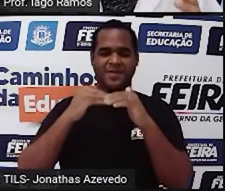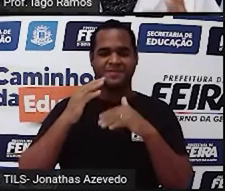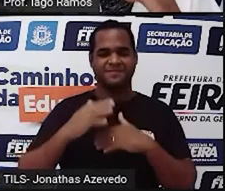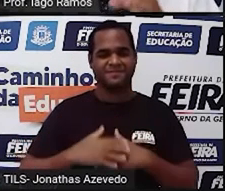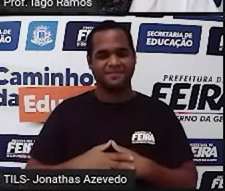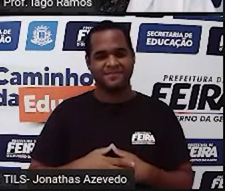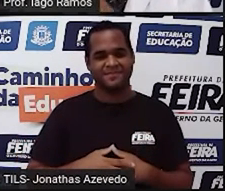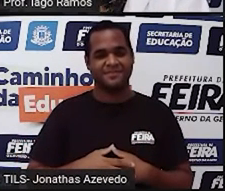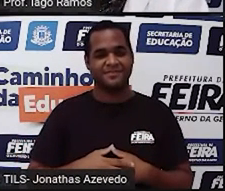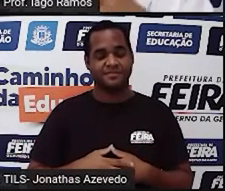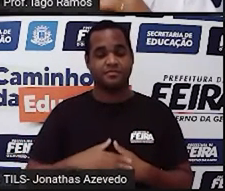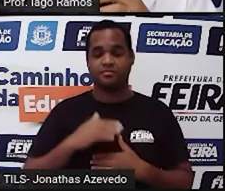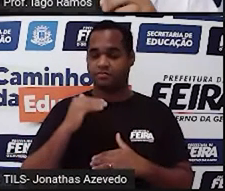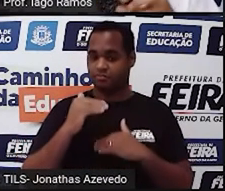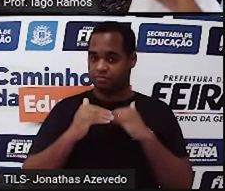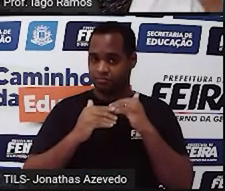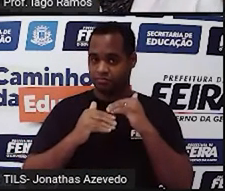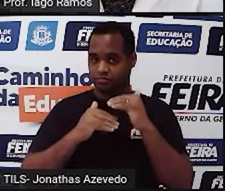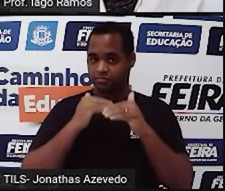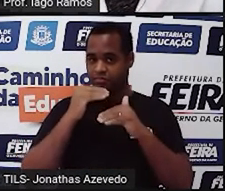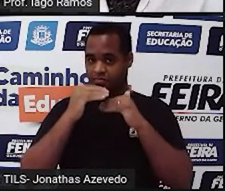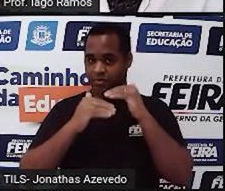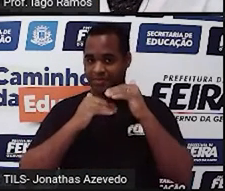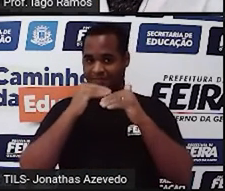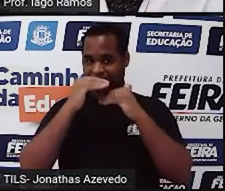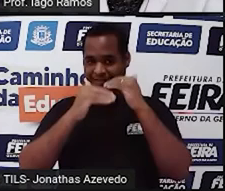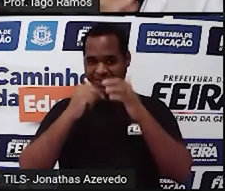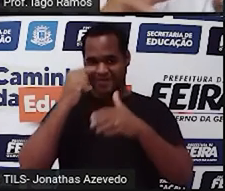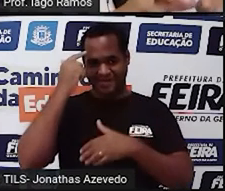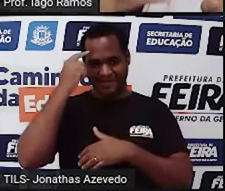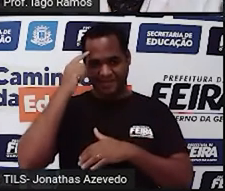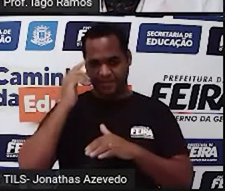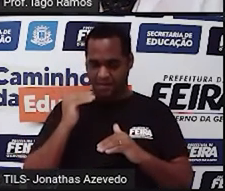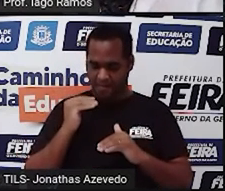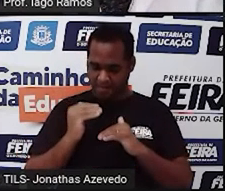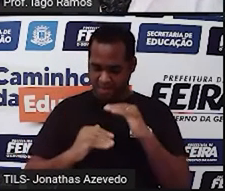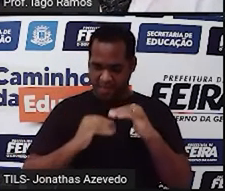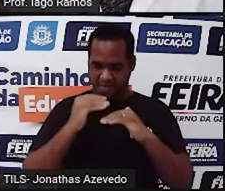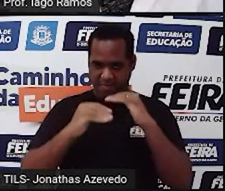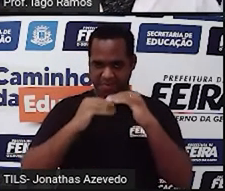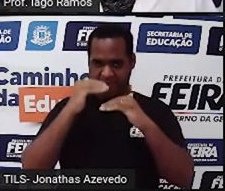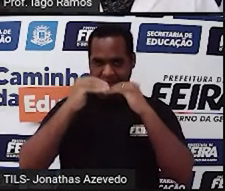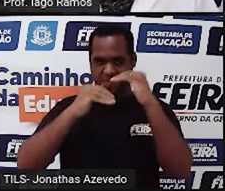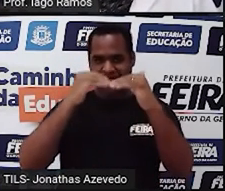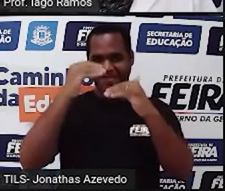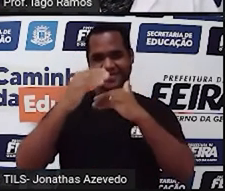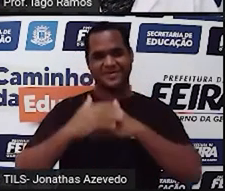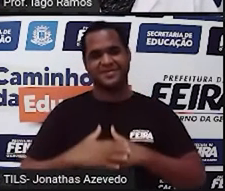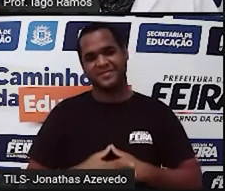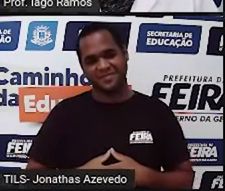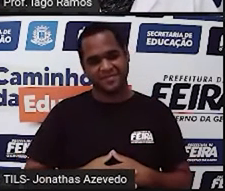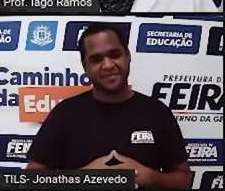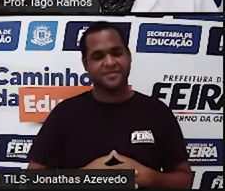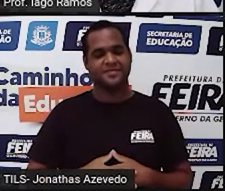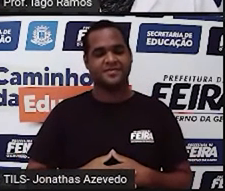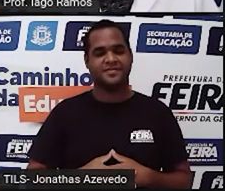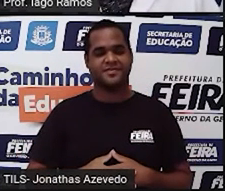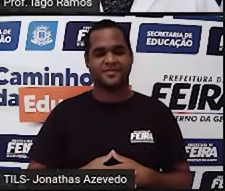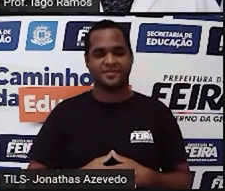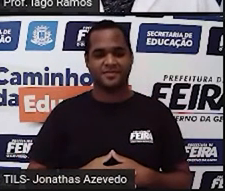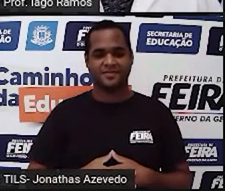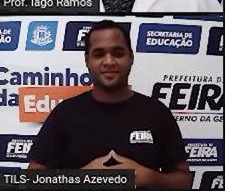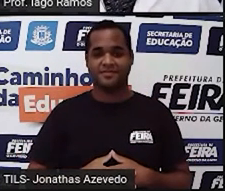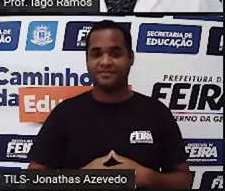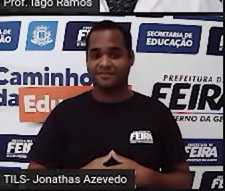de ordem crescente do menorzinho até chegar no maiorzão a beleza